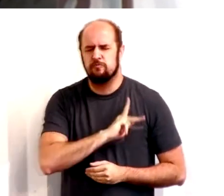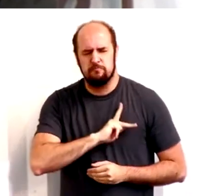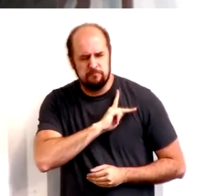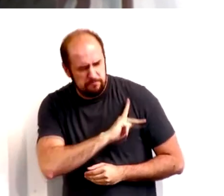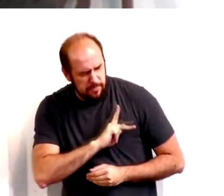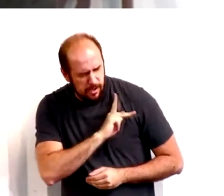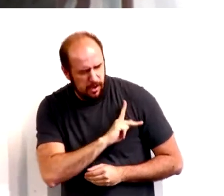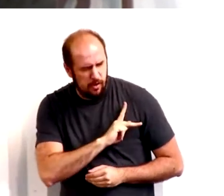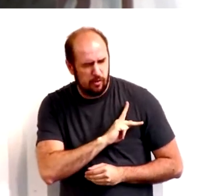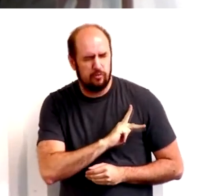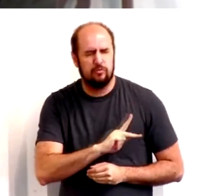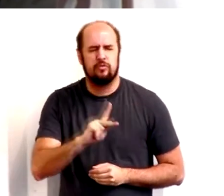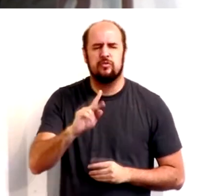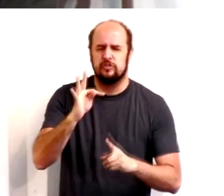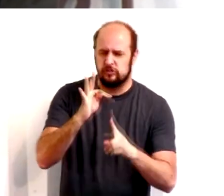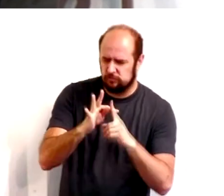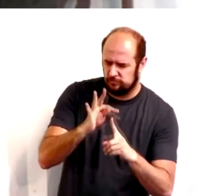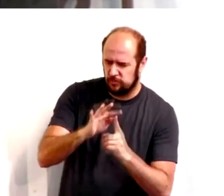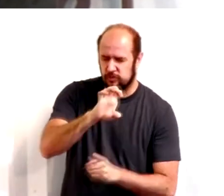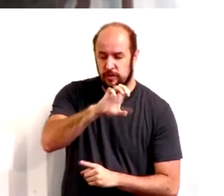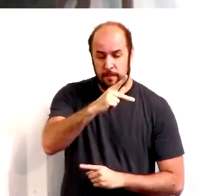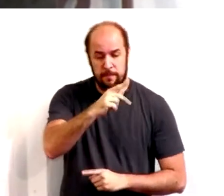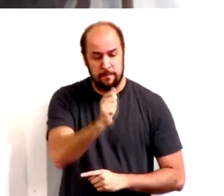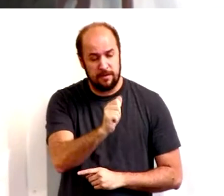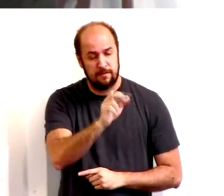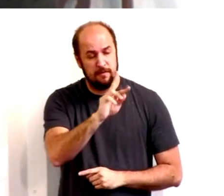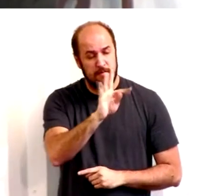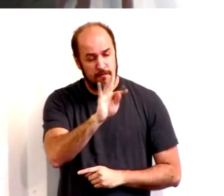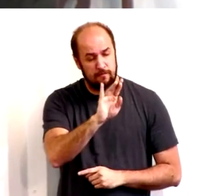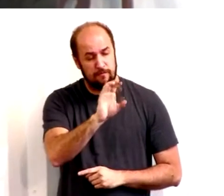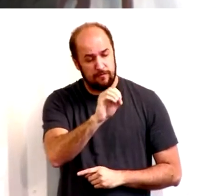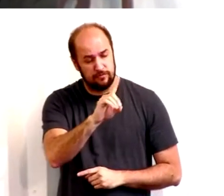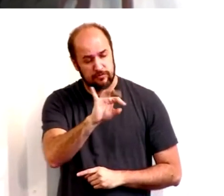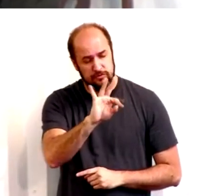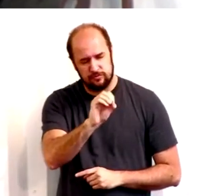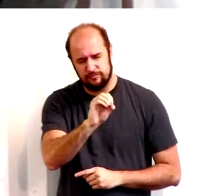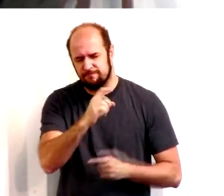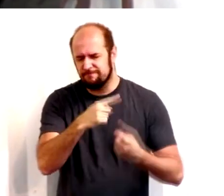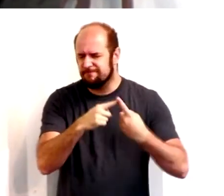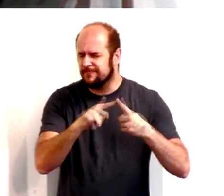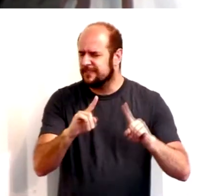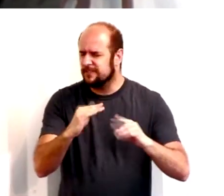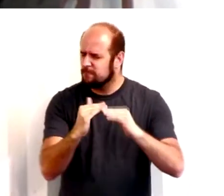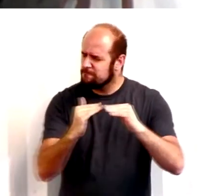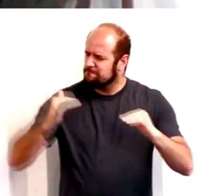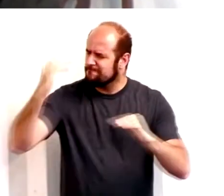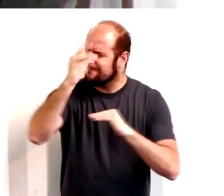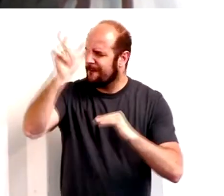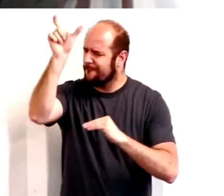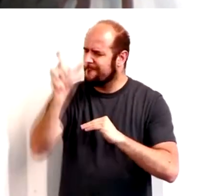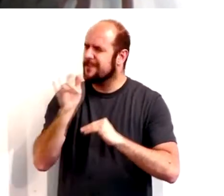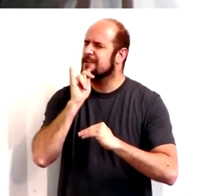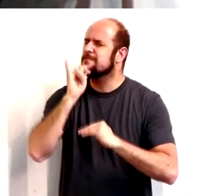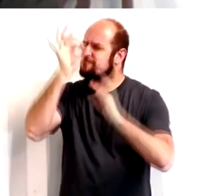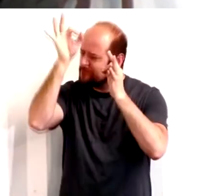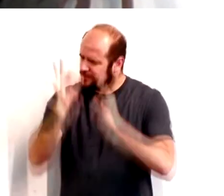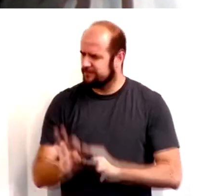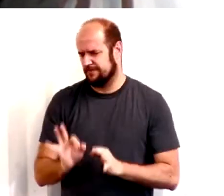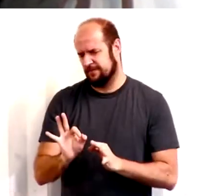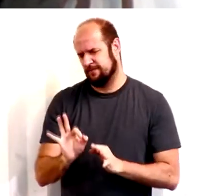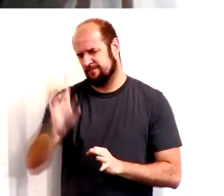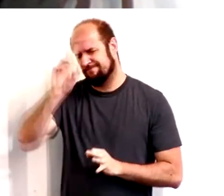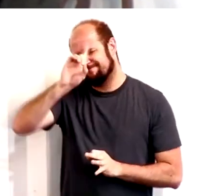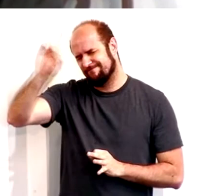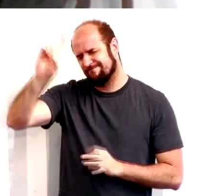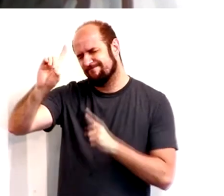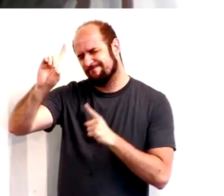Paulo, Epafrodito, Timóteo, mas acima de tudo do modelo perfeito que temos no Senhor. Ajuda-nos a buscar